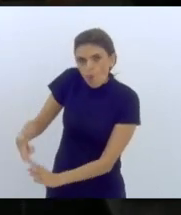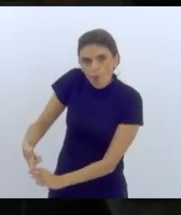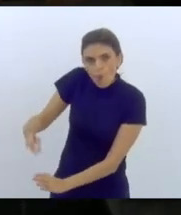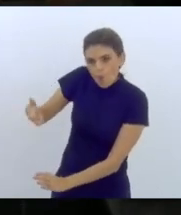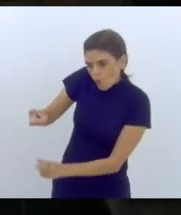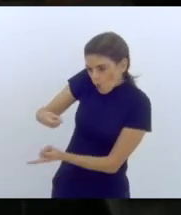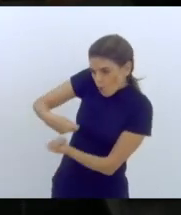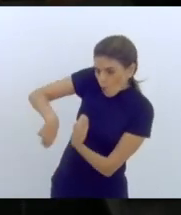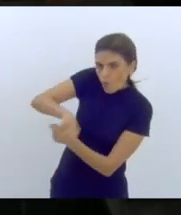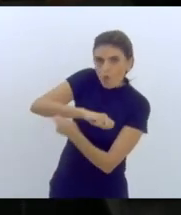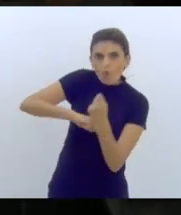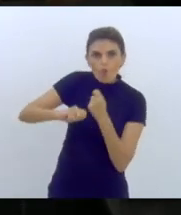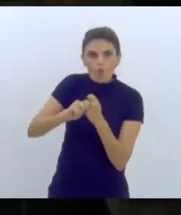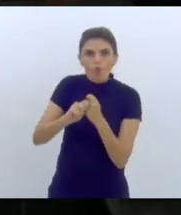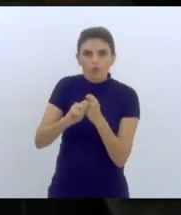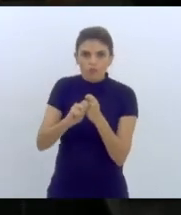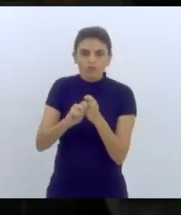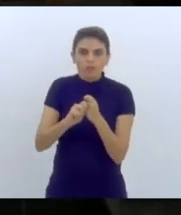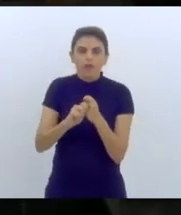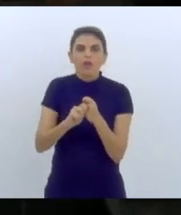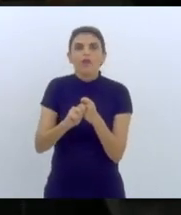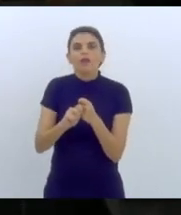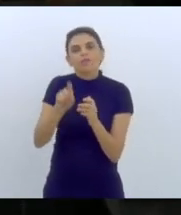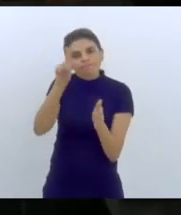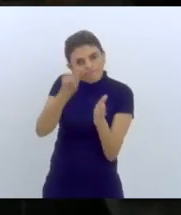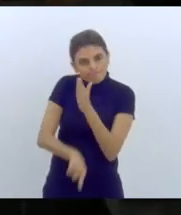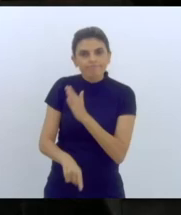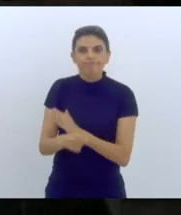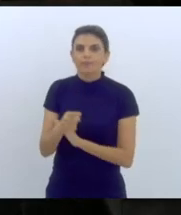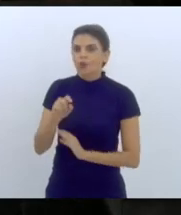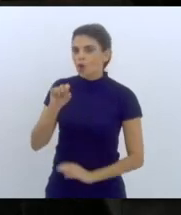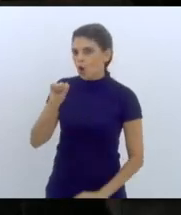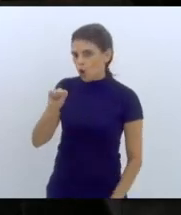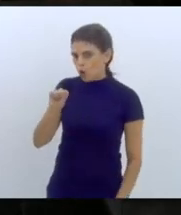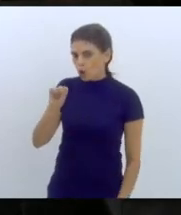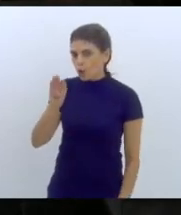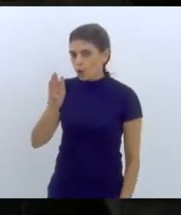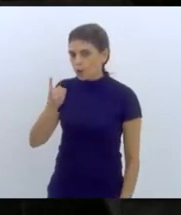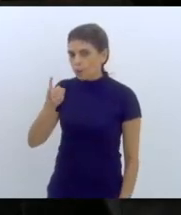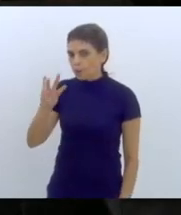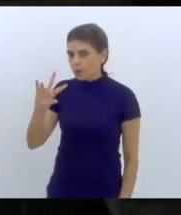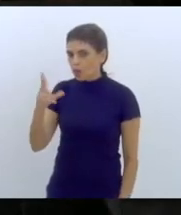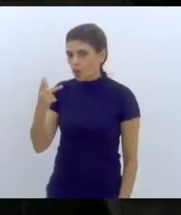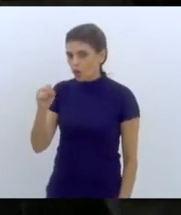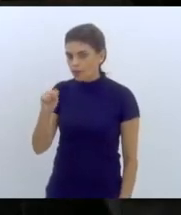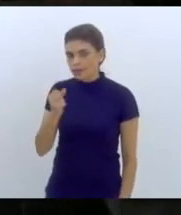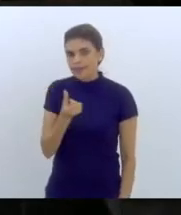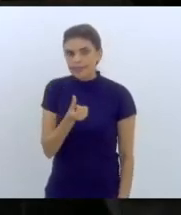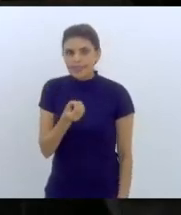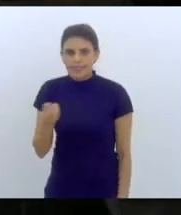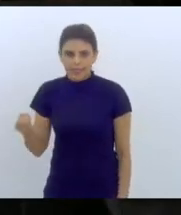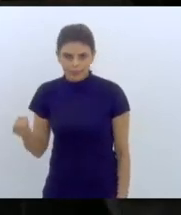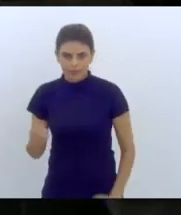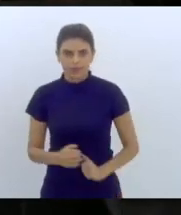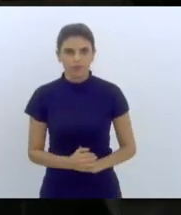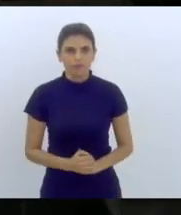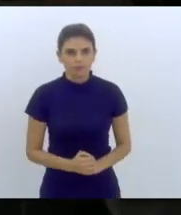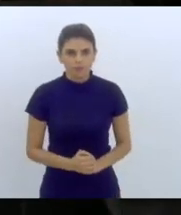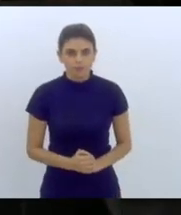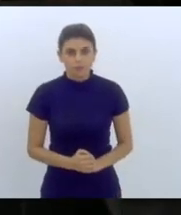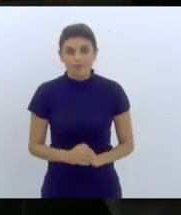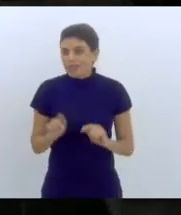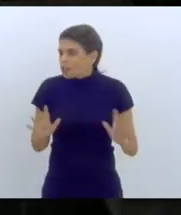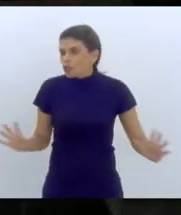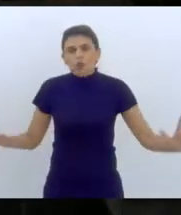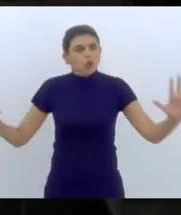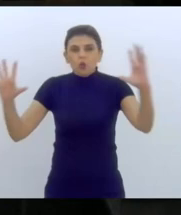produtores e dos injetores, onde foi abatido 8 bilhões e 600. Isto